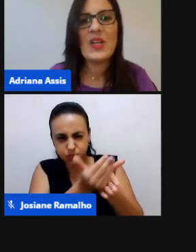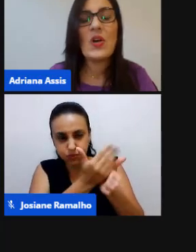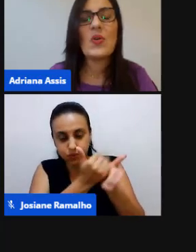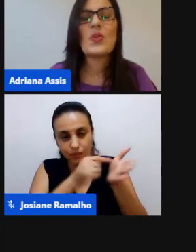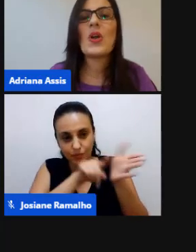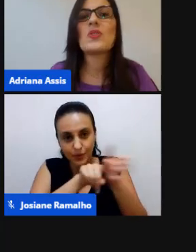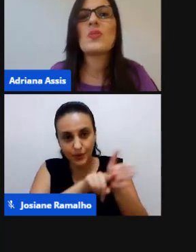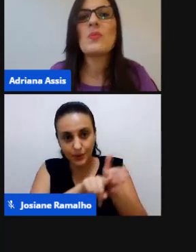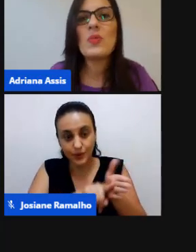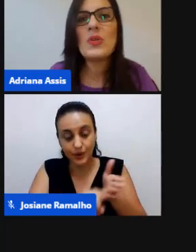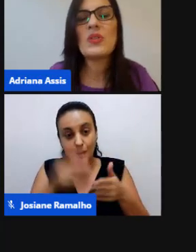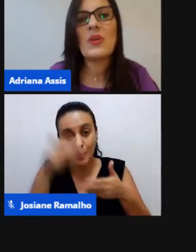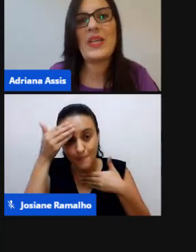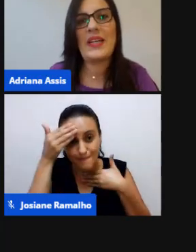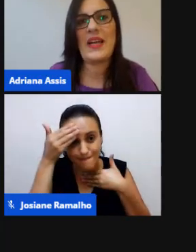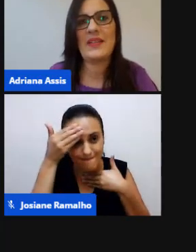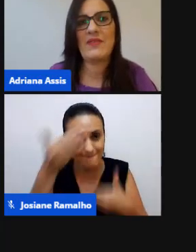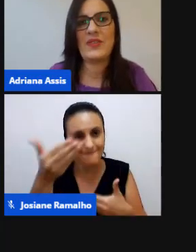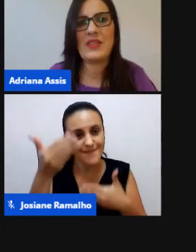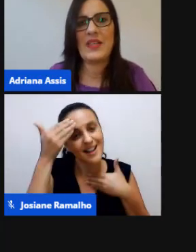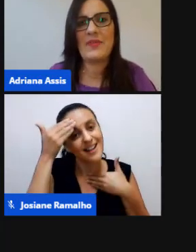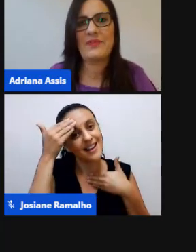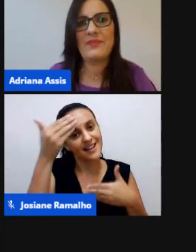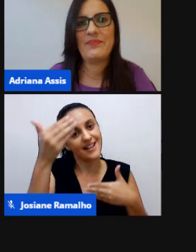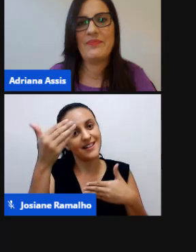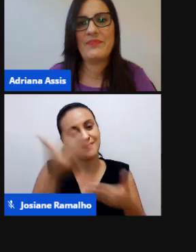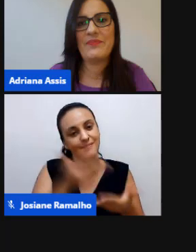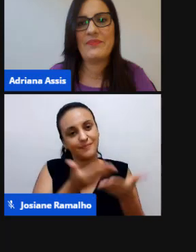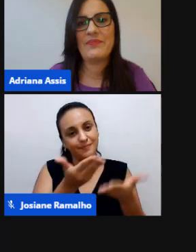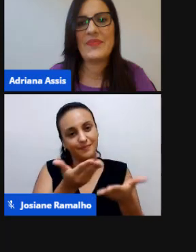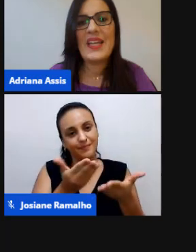colaboração. O nosso muito obrigada a você.